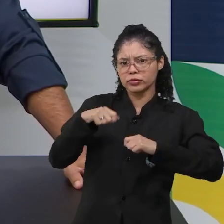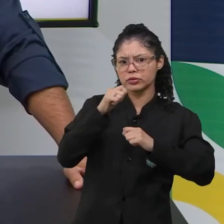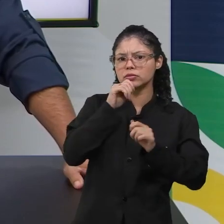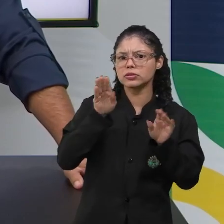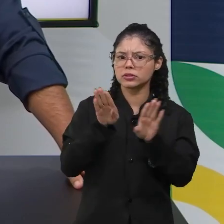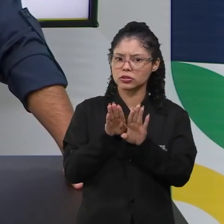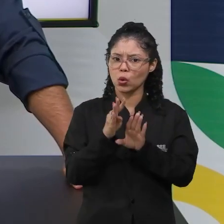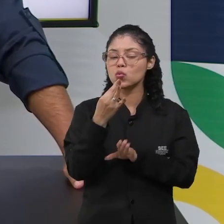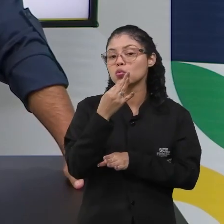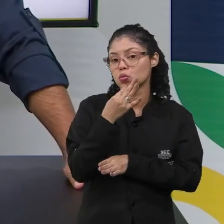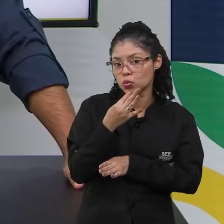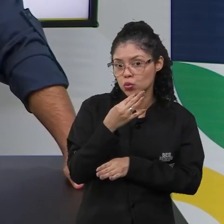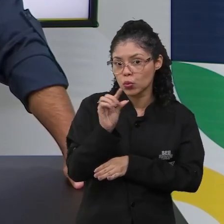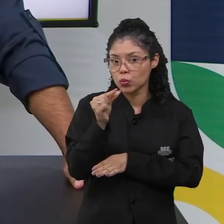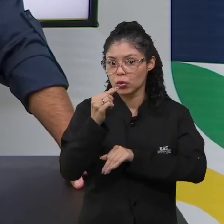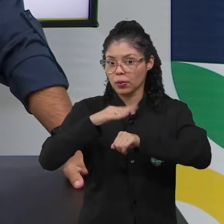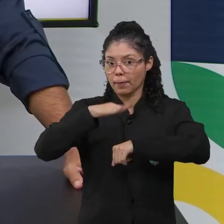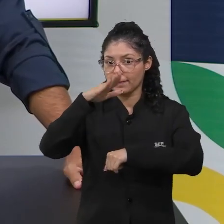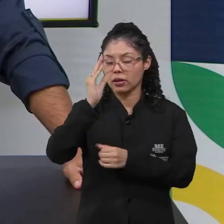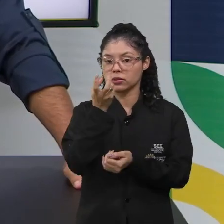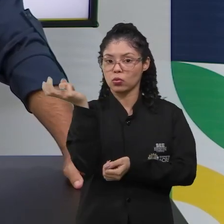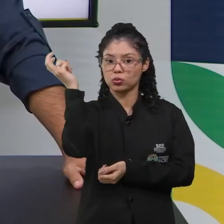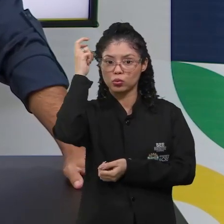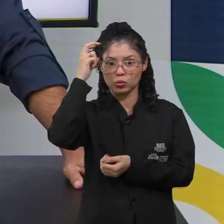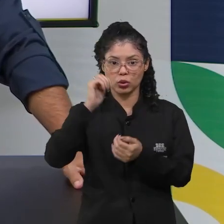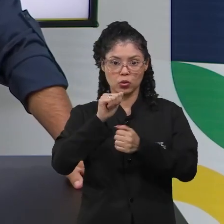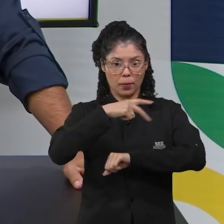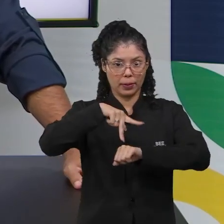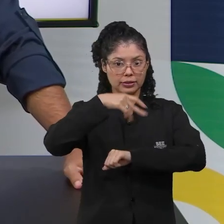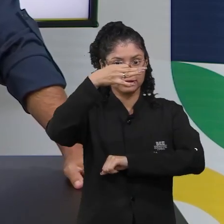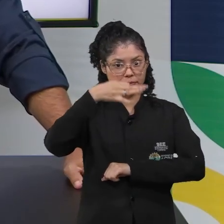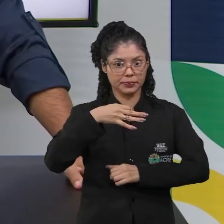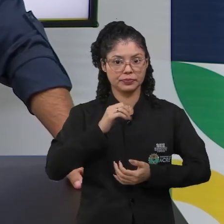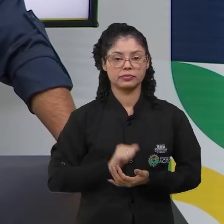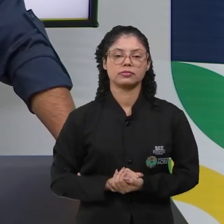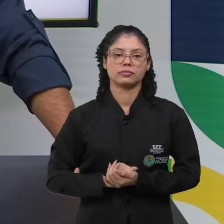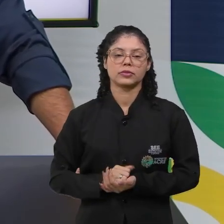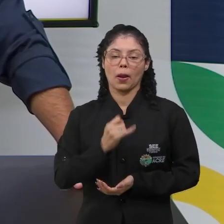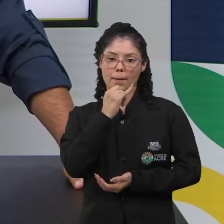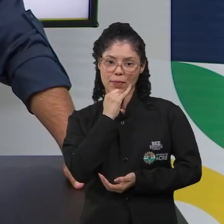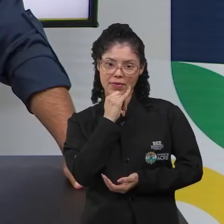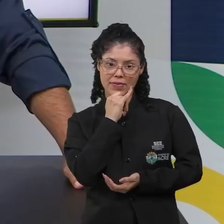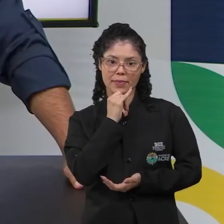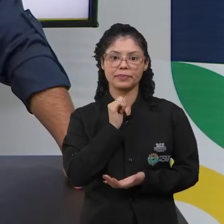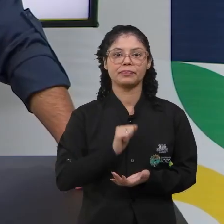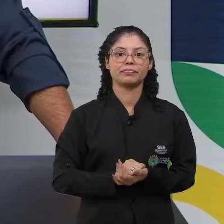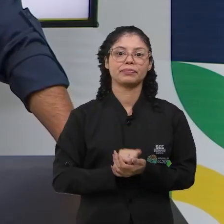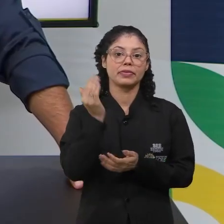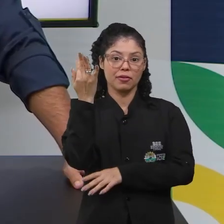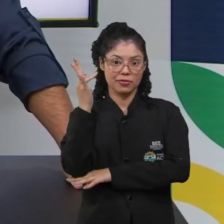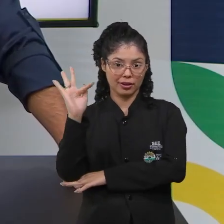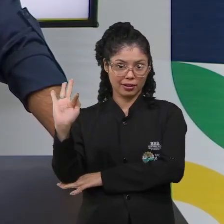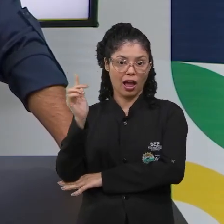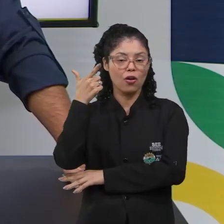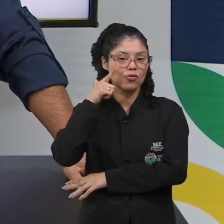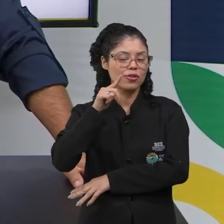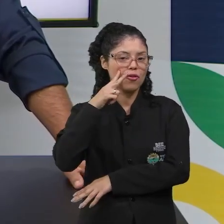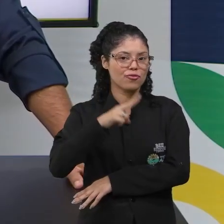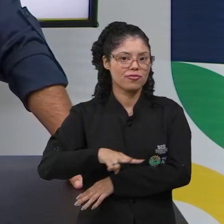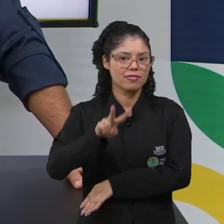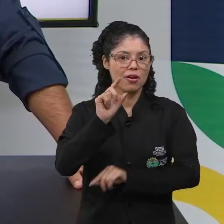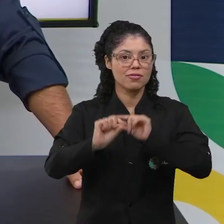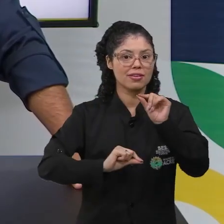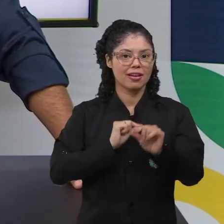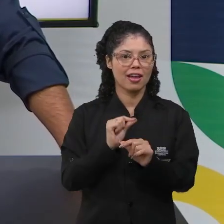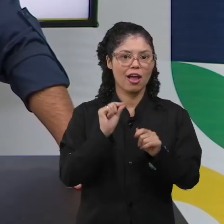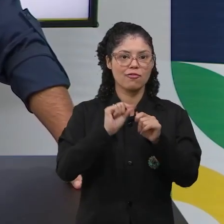de conhecer um pouco mais a cultura do país sede. Por exemplo, nas Olimpíadas na França, a gente conseguiu